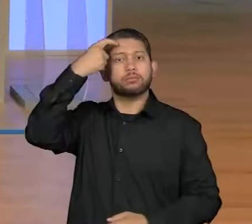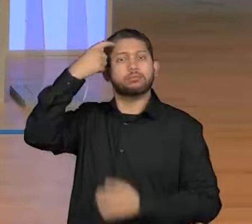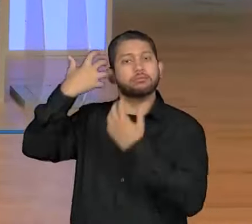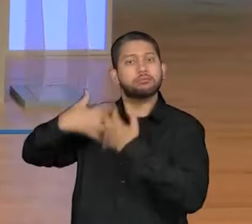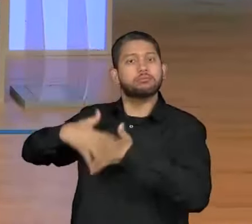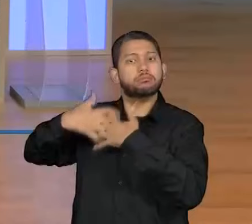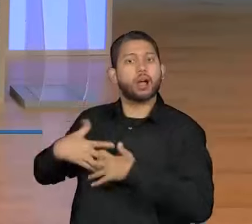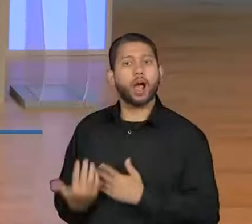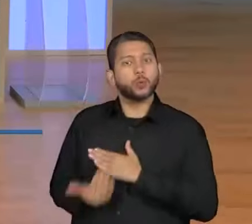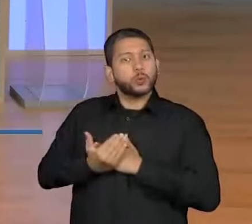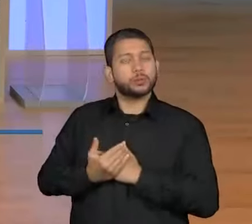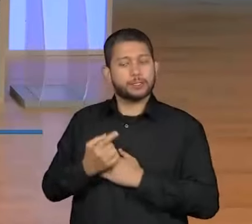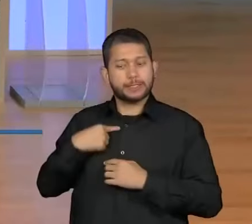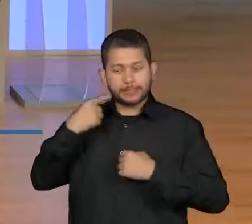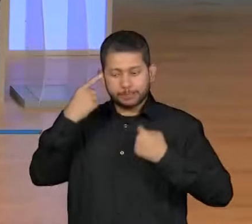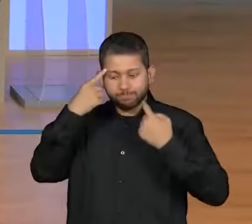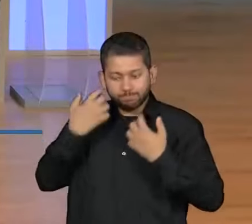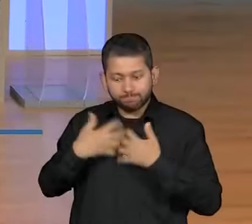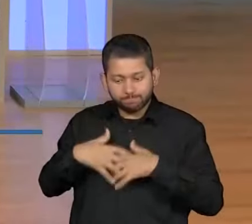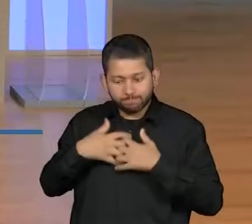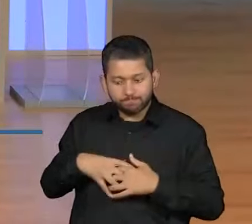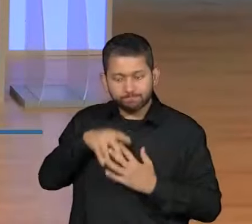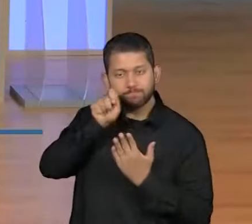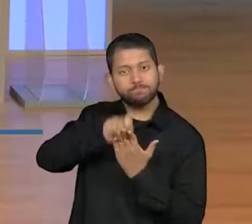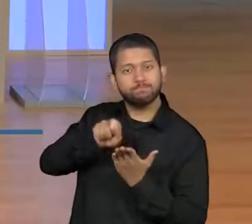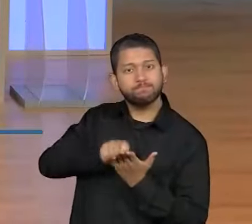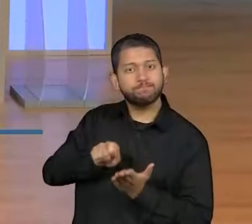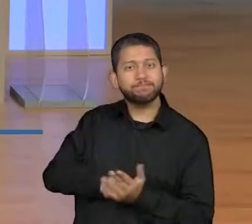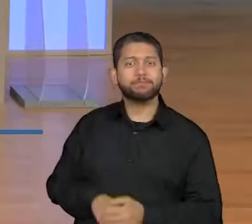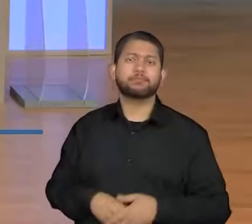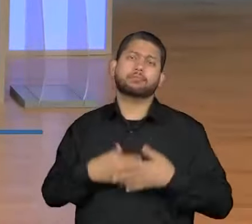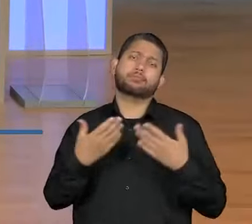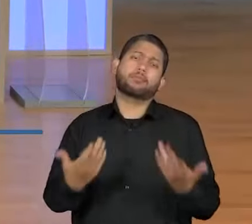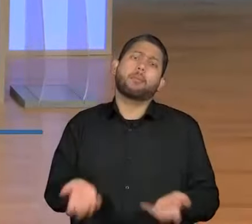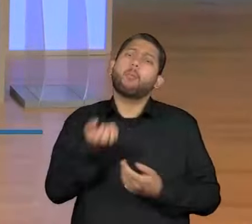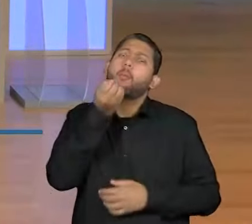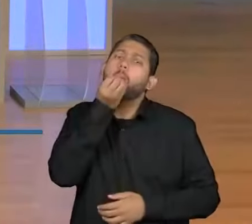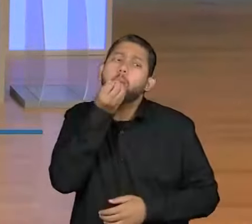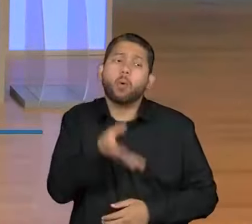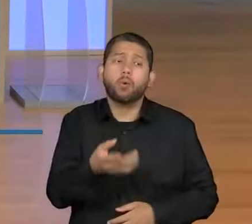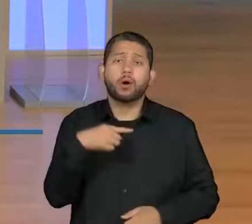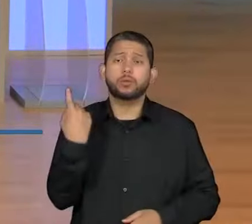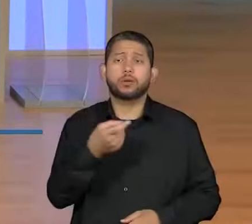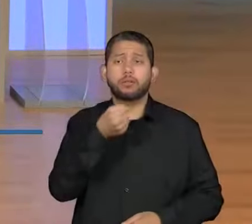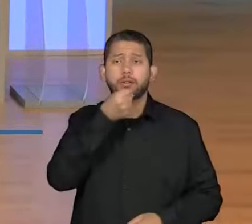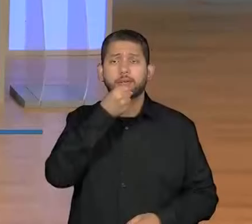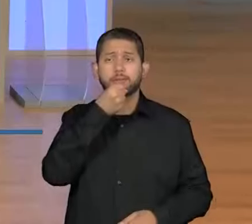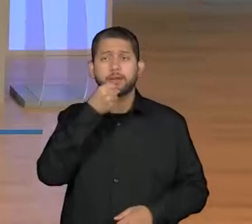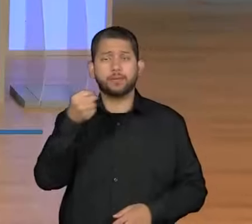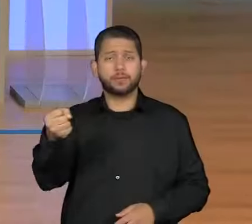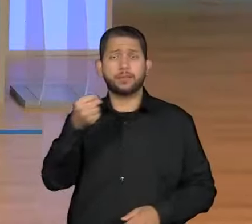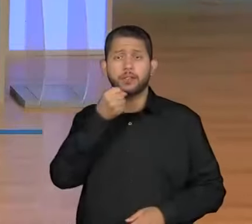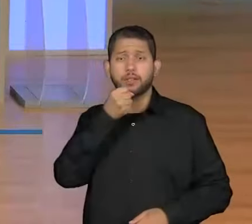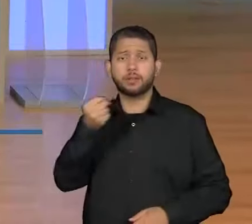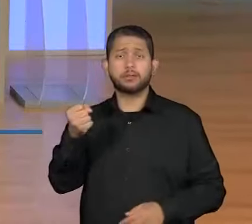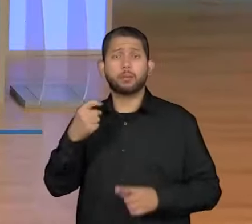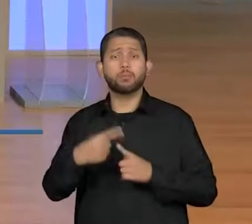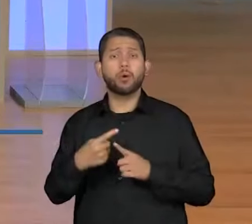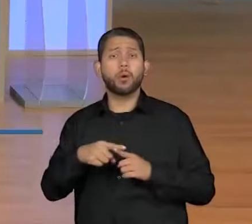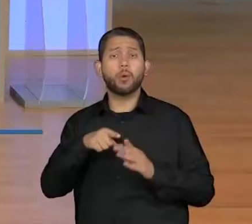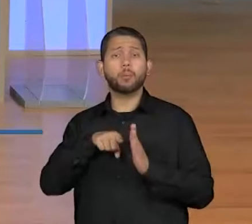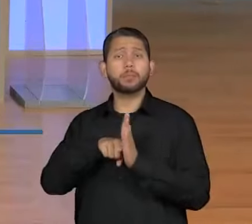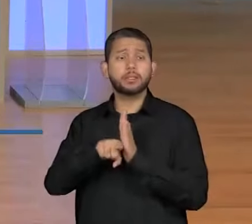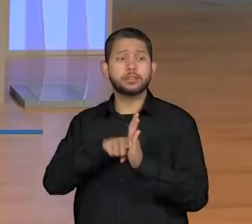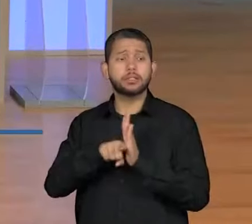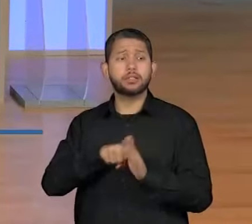aí, quem sabe, quase que uma entrevista, não é? Saímos pesquisando e anotando ali o que as